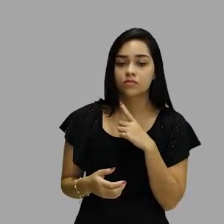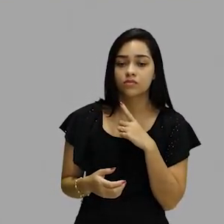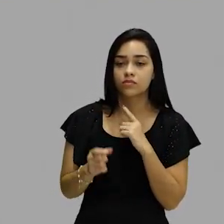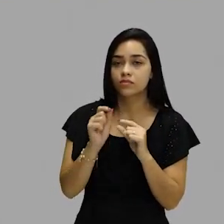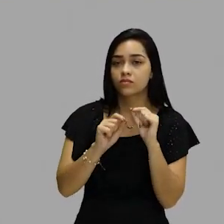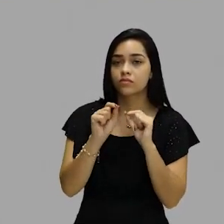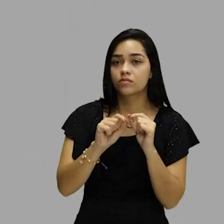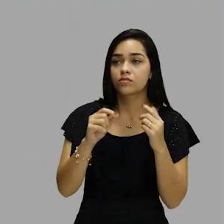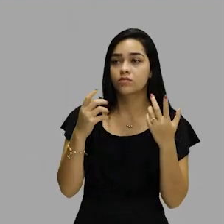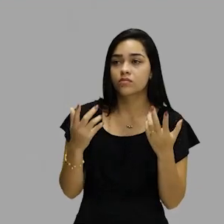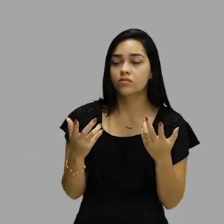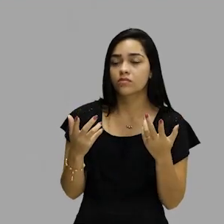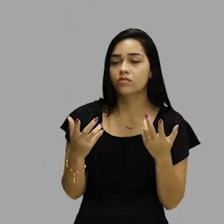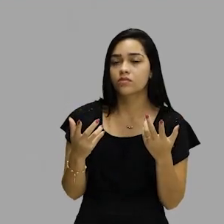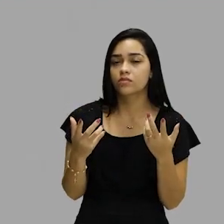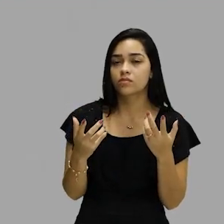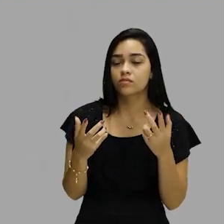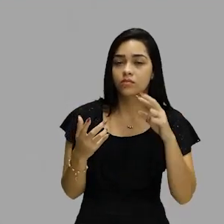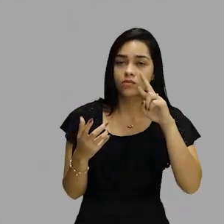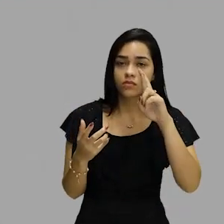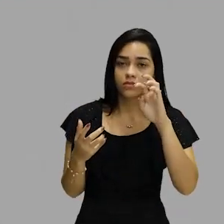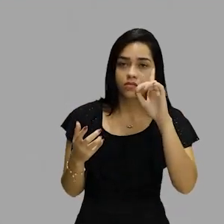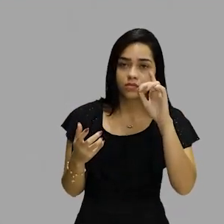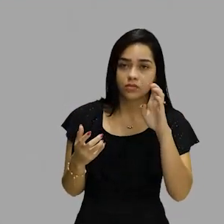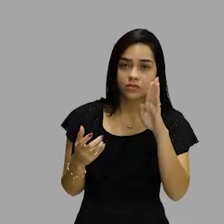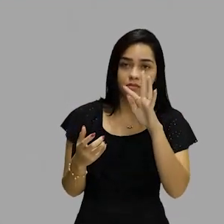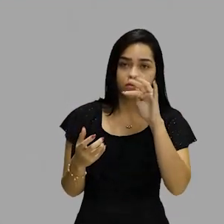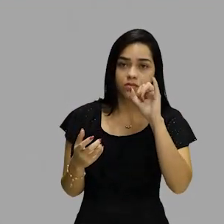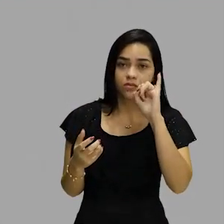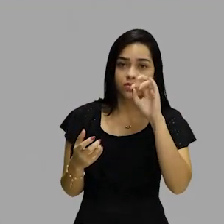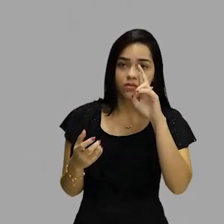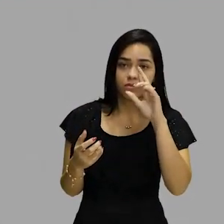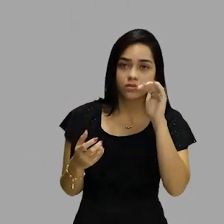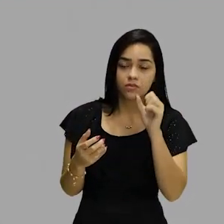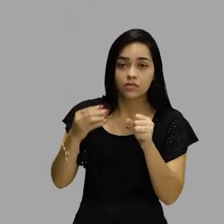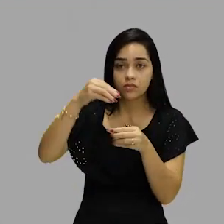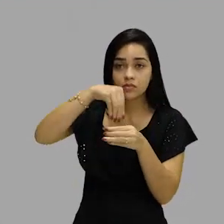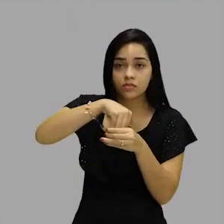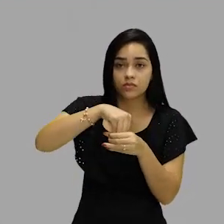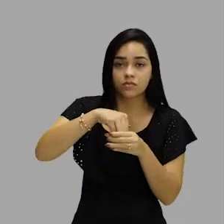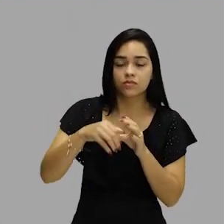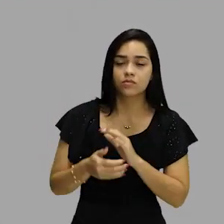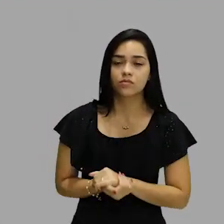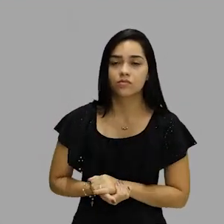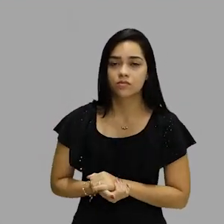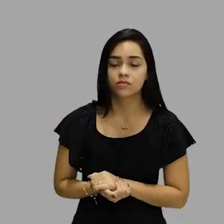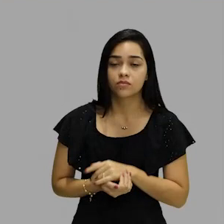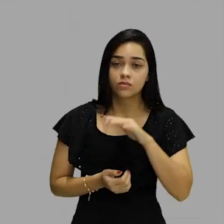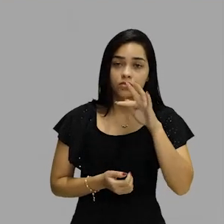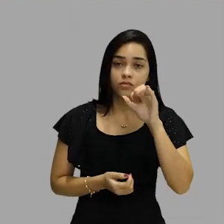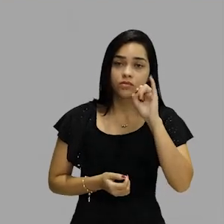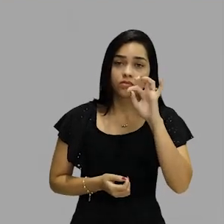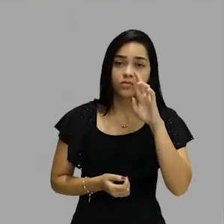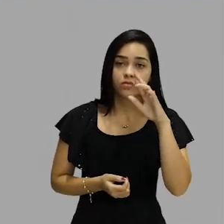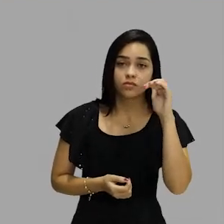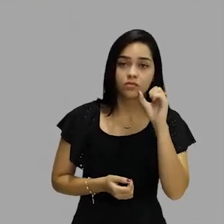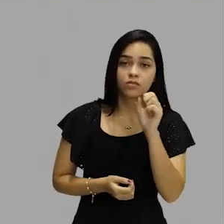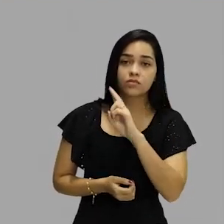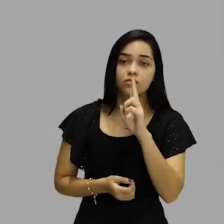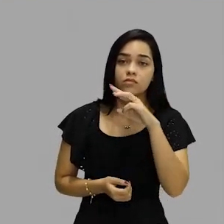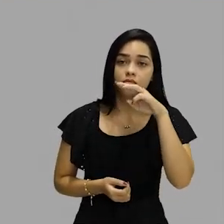possuem uma rede de fibras, né? Fibras no interior dessas células. Essas fibras nós chamamos